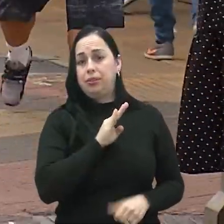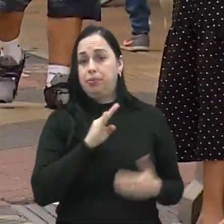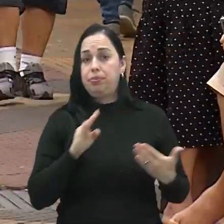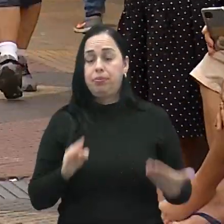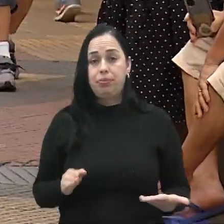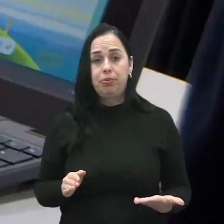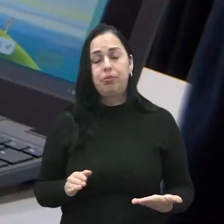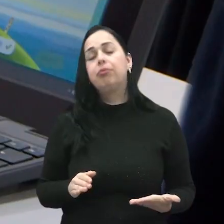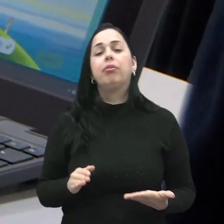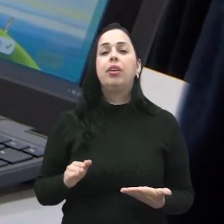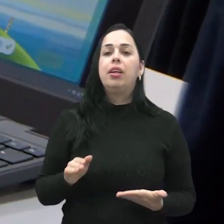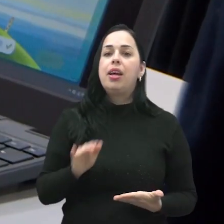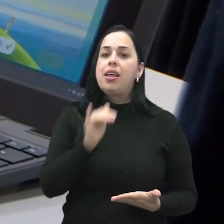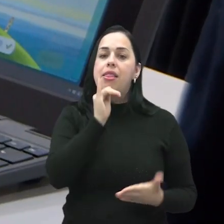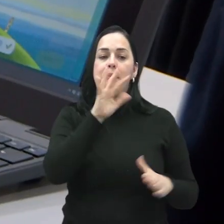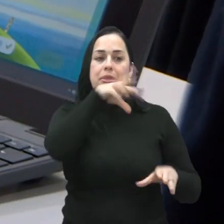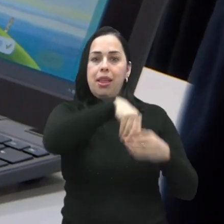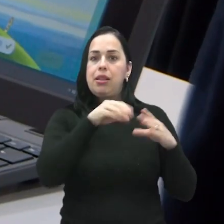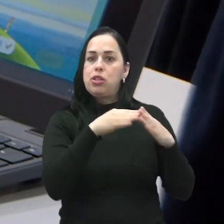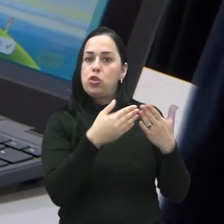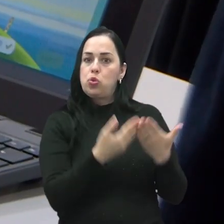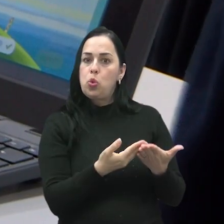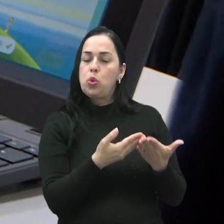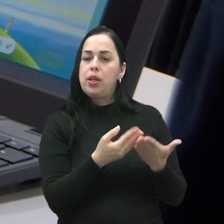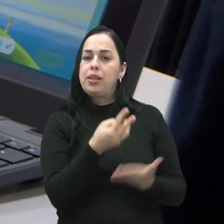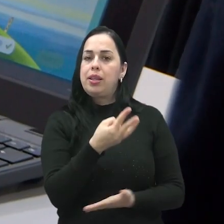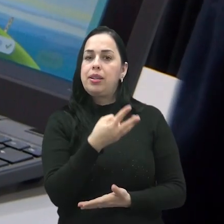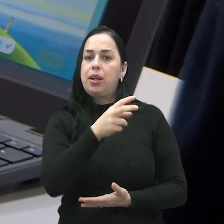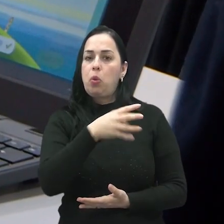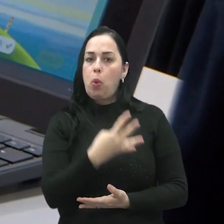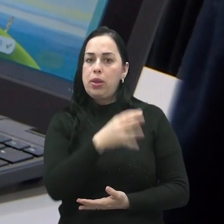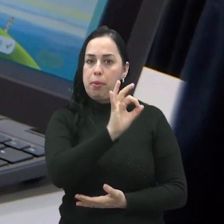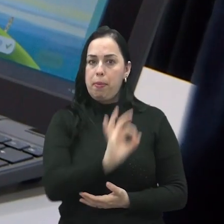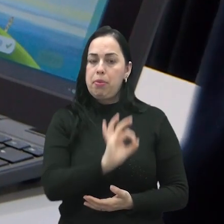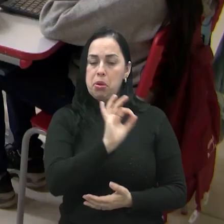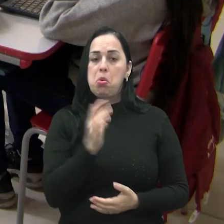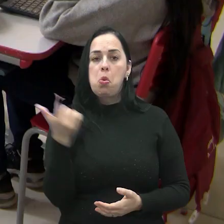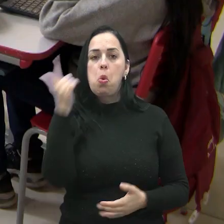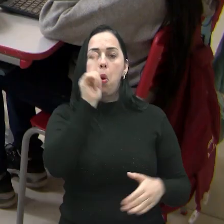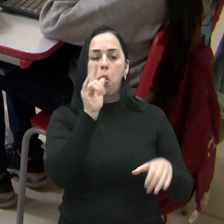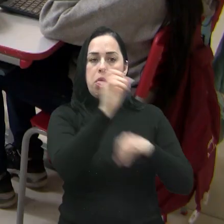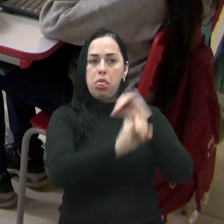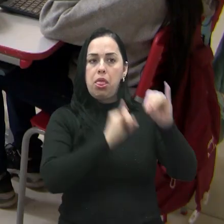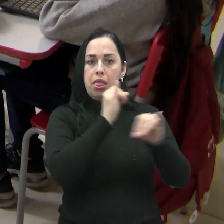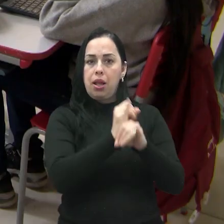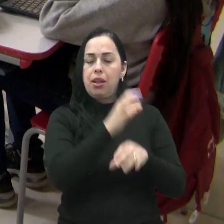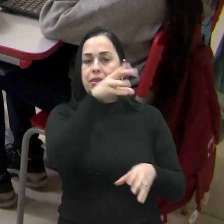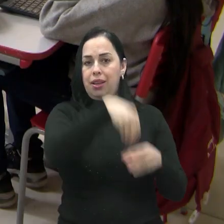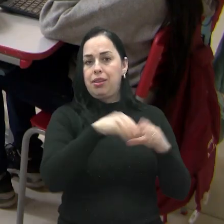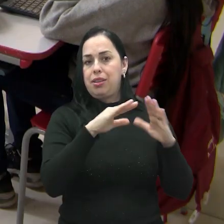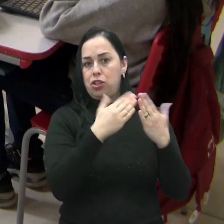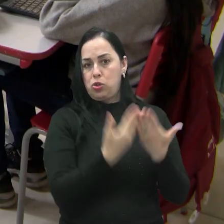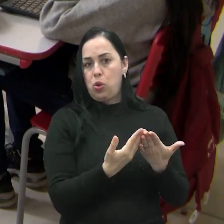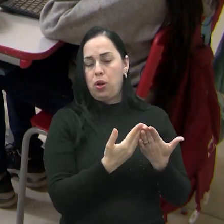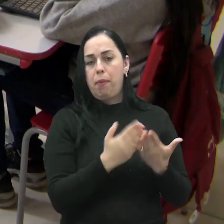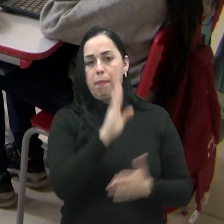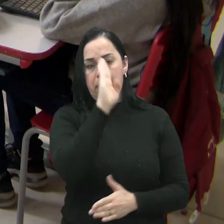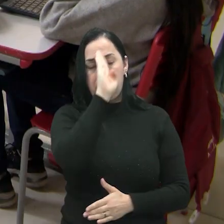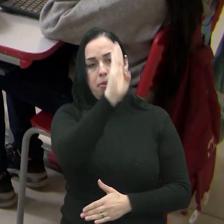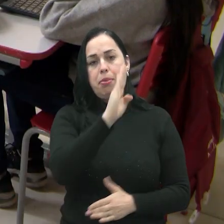locais públicos. Entre os estudantes da rede pública, mais de 34% acessaram a rede em escolas e